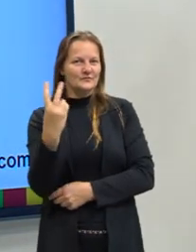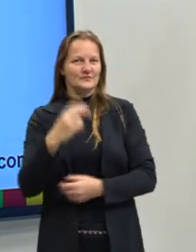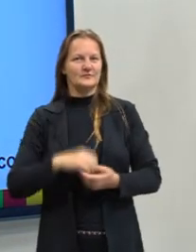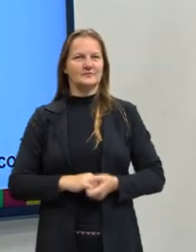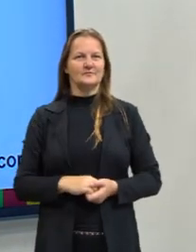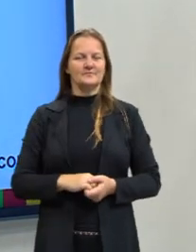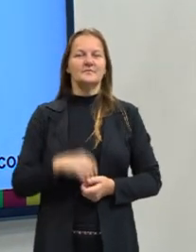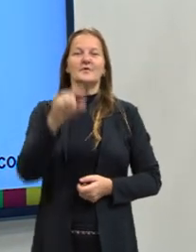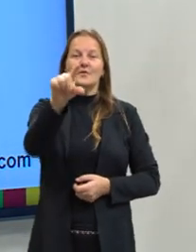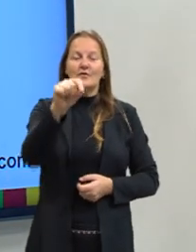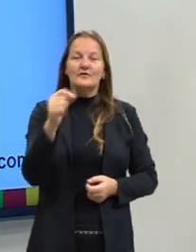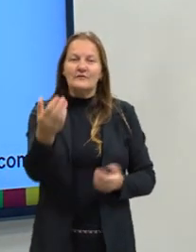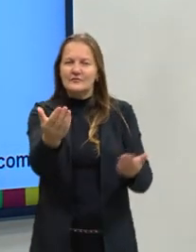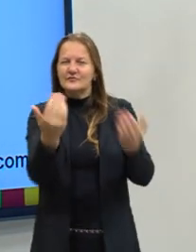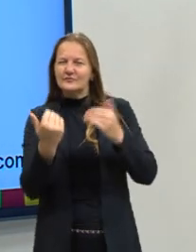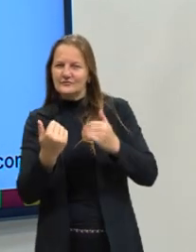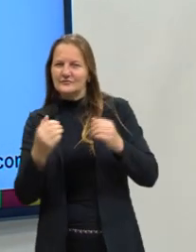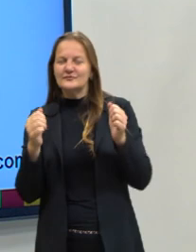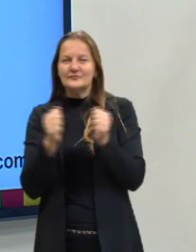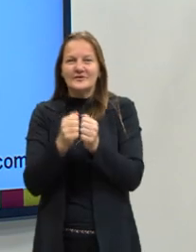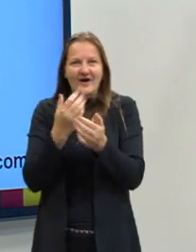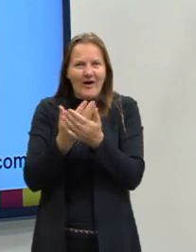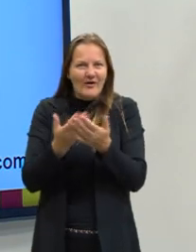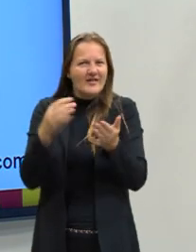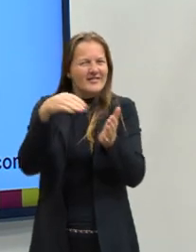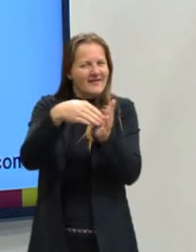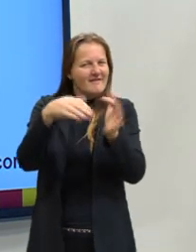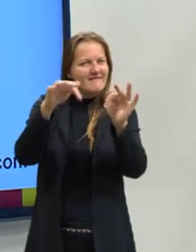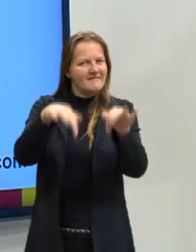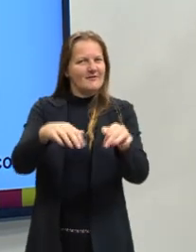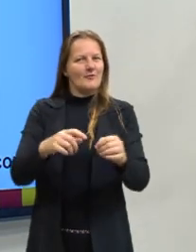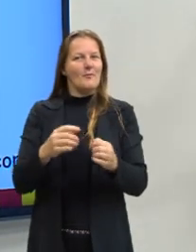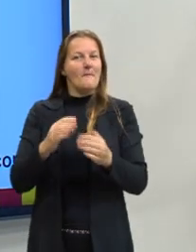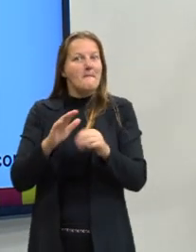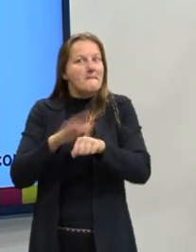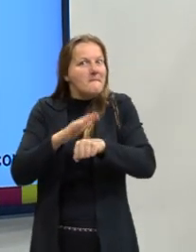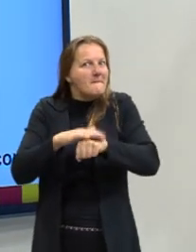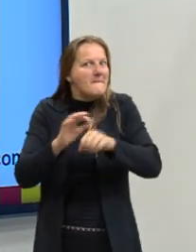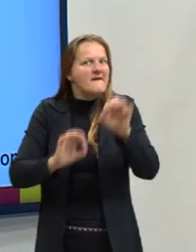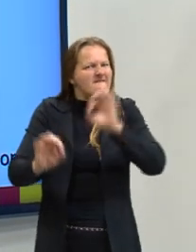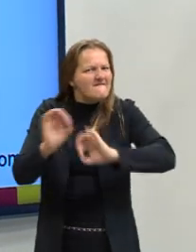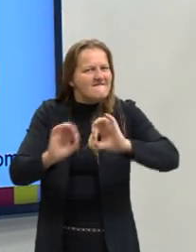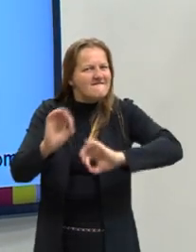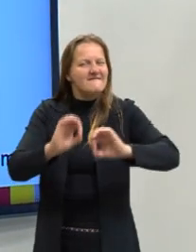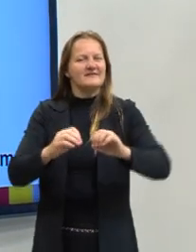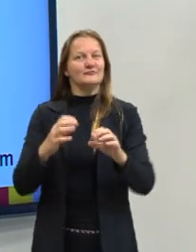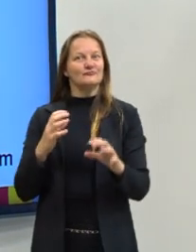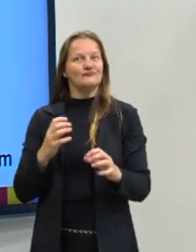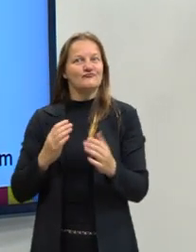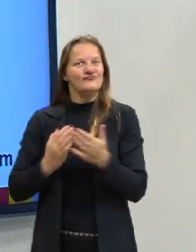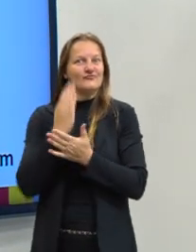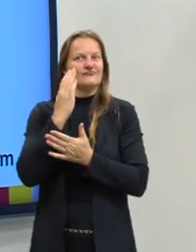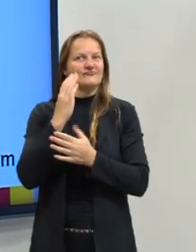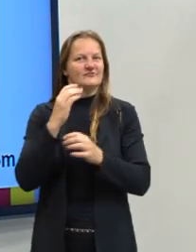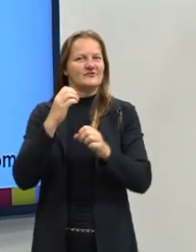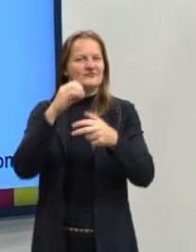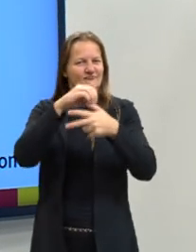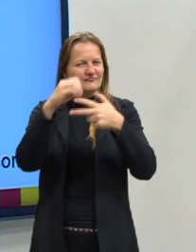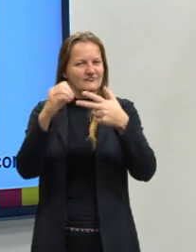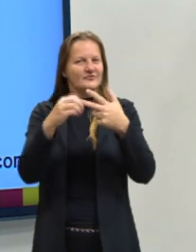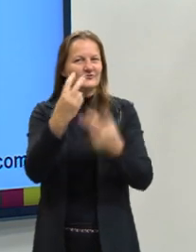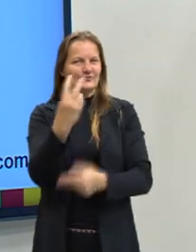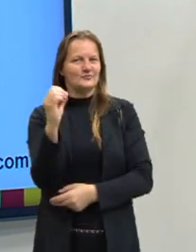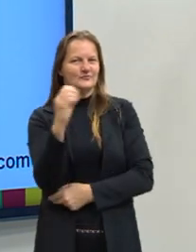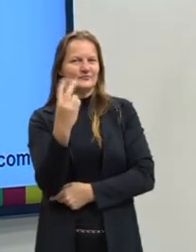convidar vocês então acompanhar essa aula até o final para que vocês estejam cada vez mais preparados para ter um bom rendimento no ENEM então de